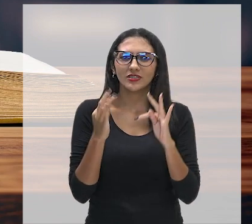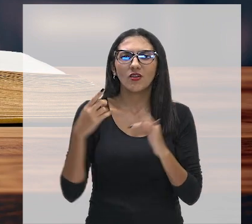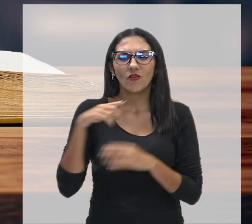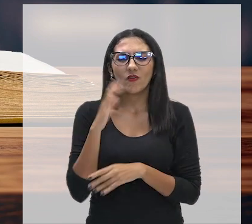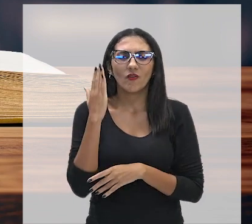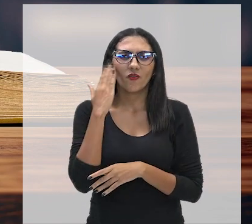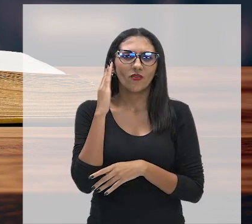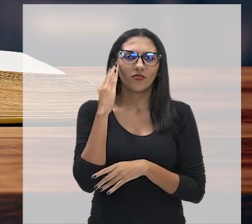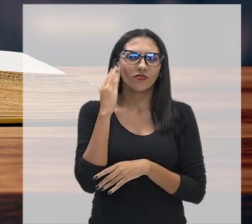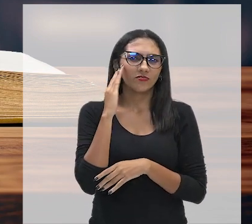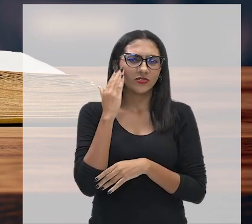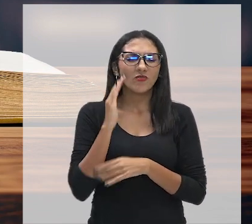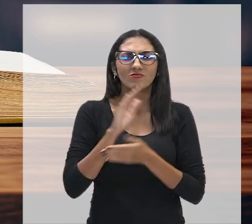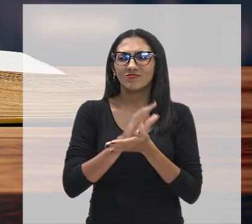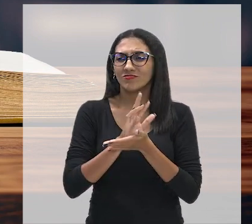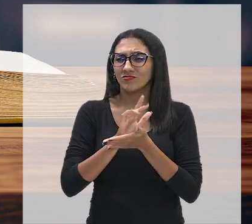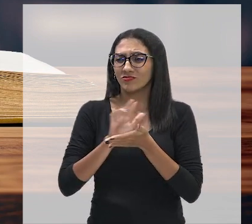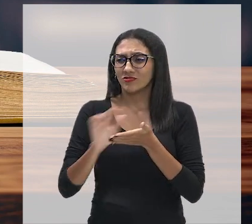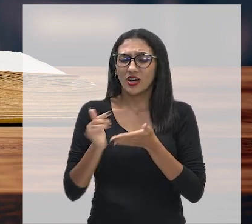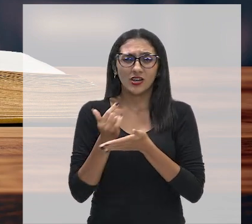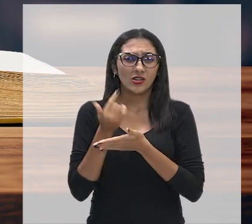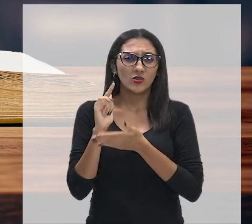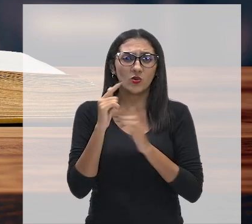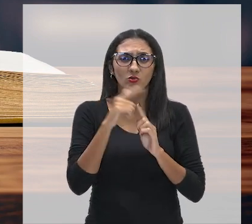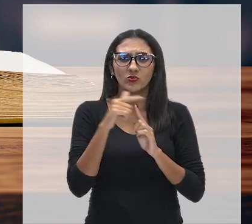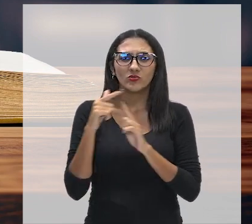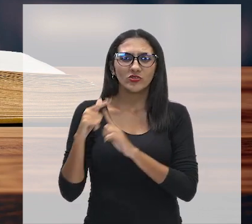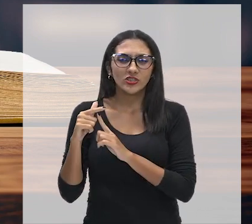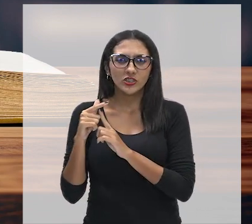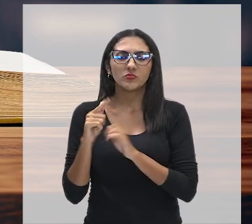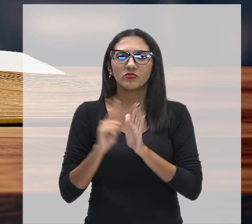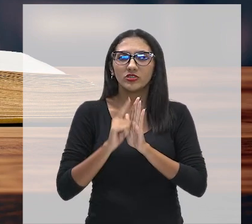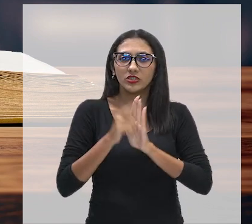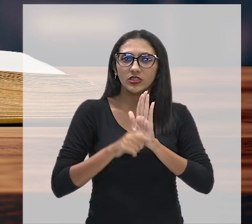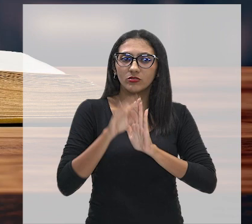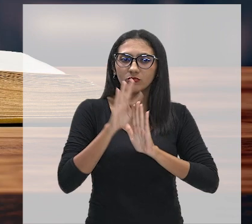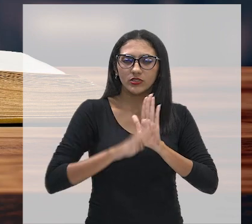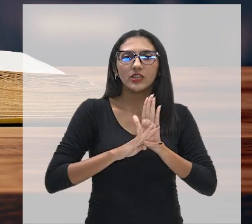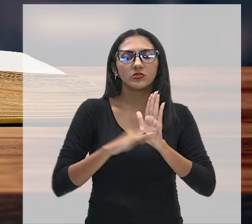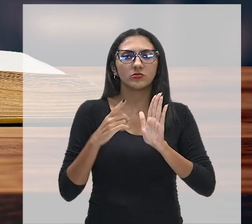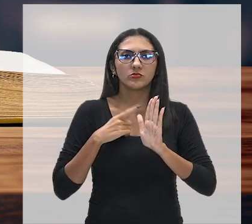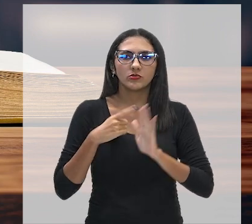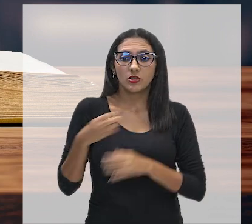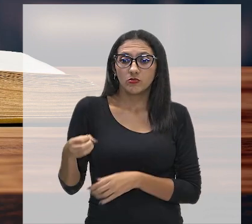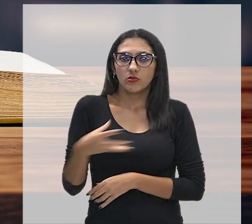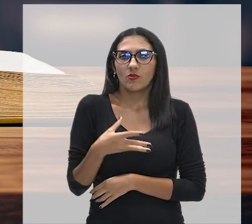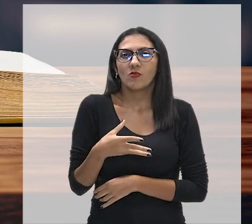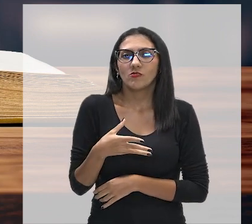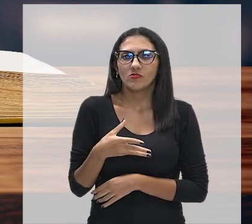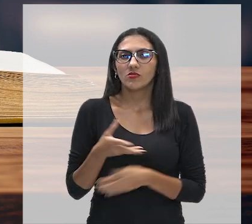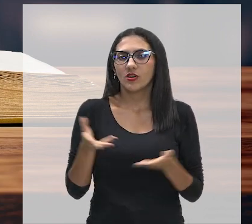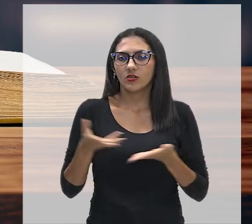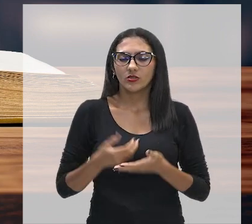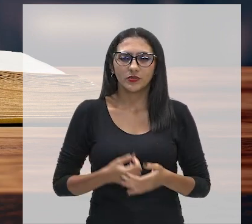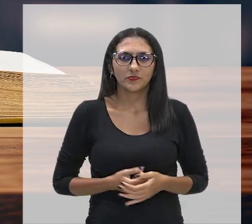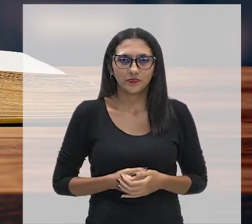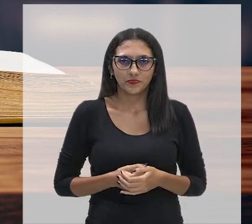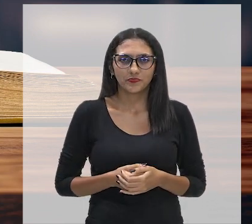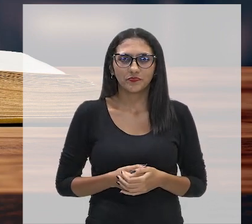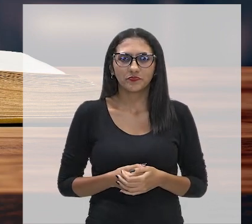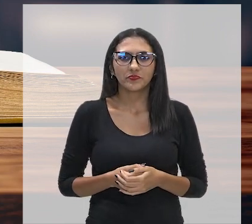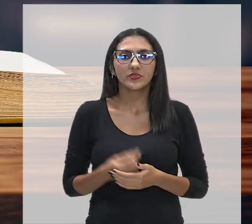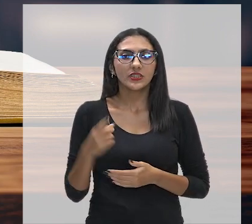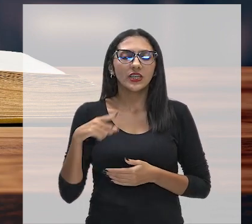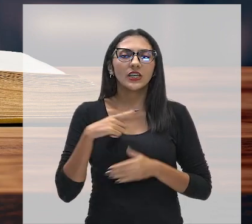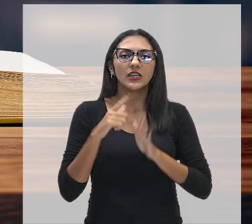das tecnologias, outra modalidade, né, outros gêneros de textos foram criados, e eles